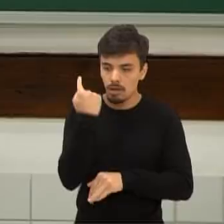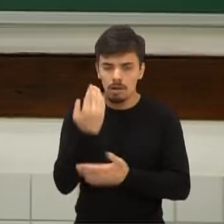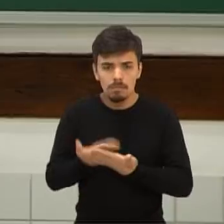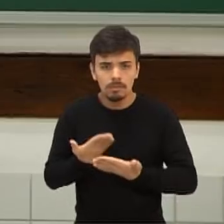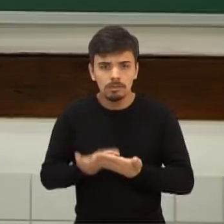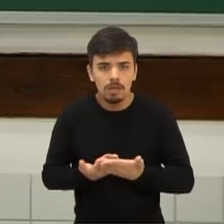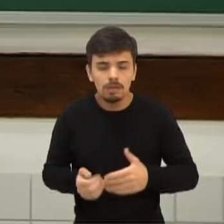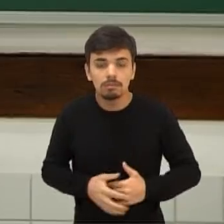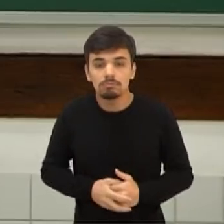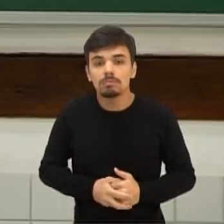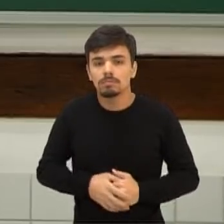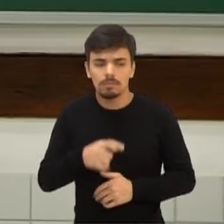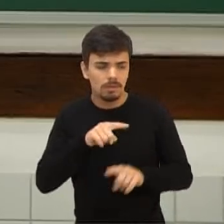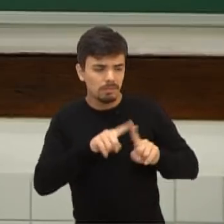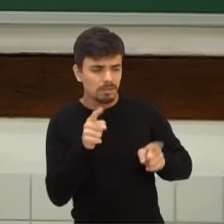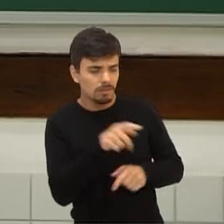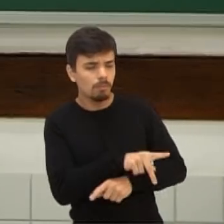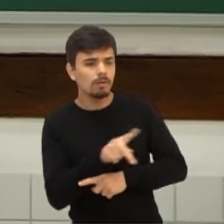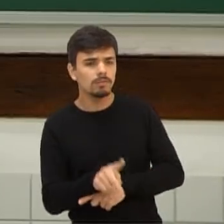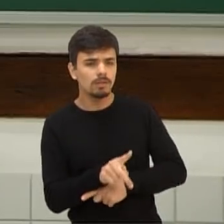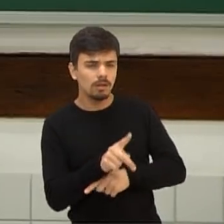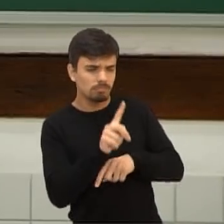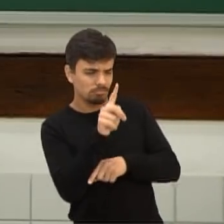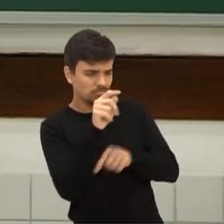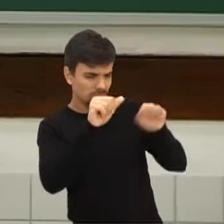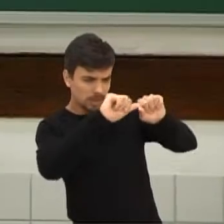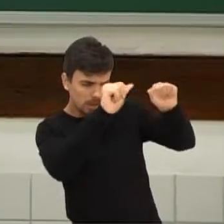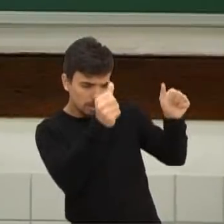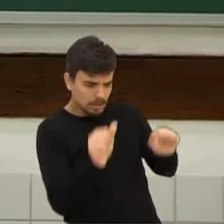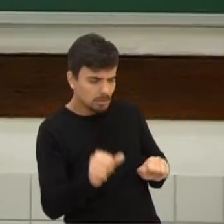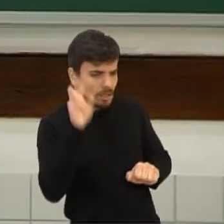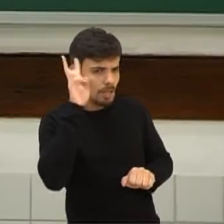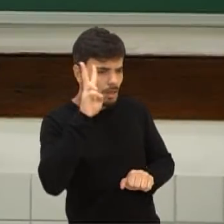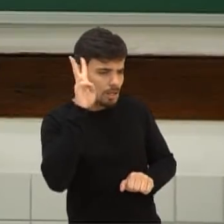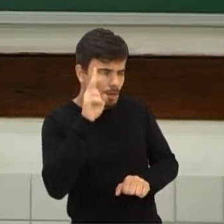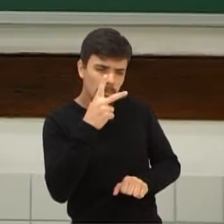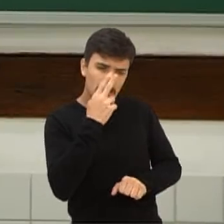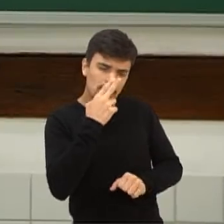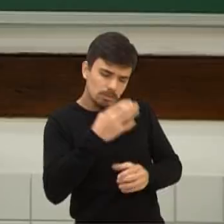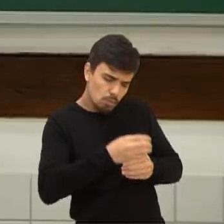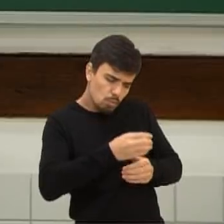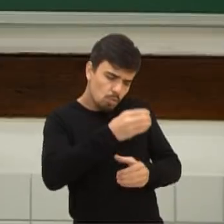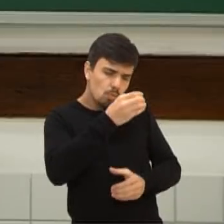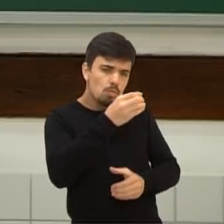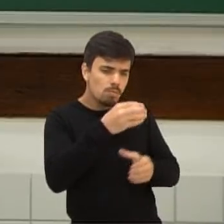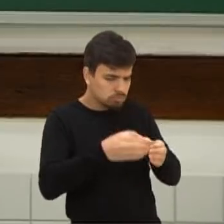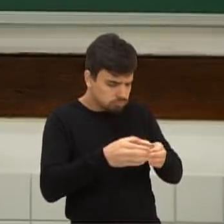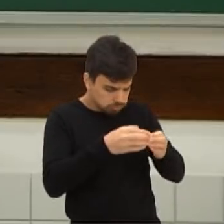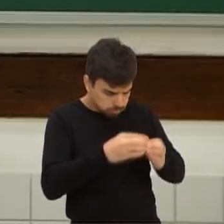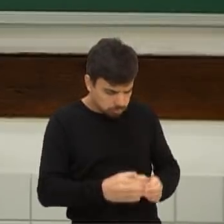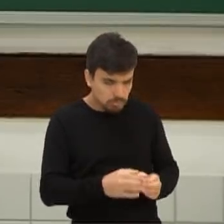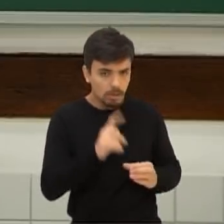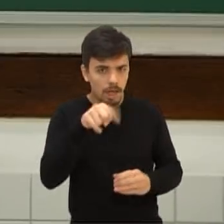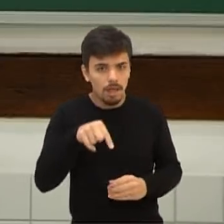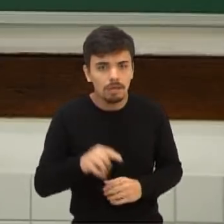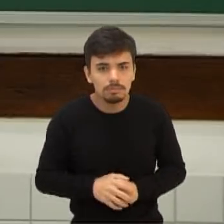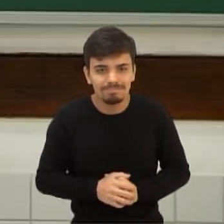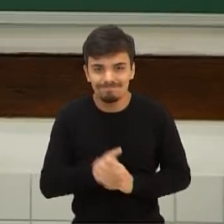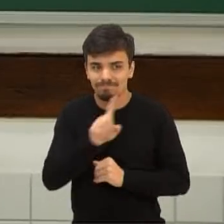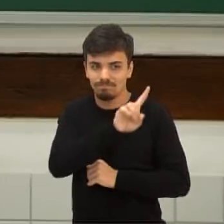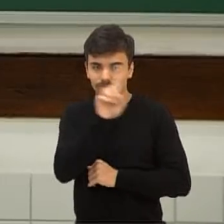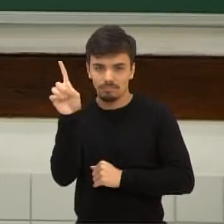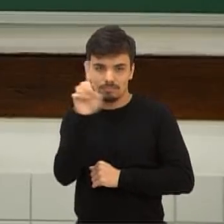passada? Prof, aquela figura ali, ela me lembra um pouco um cubo. Mas é um cubo?